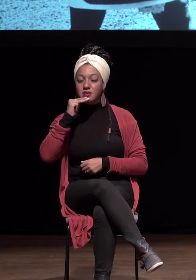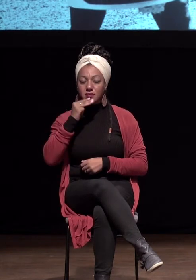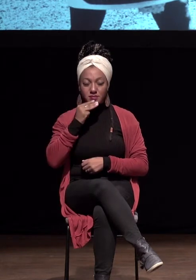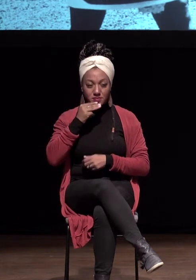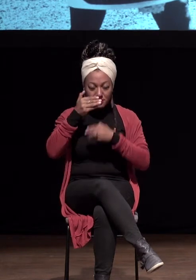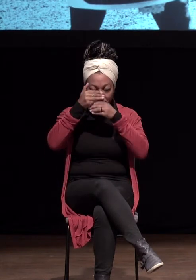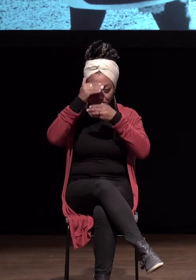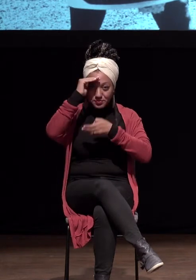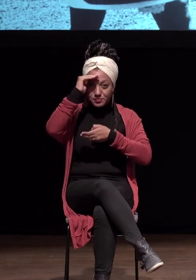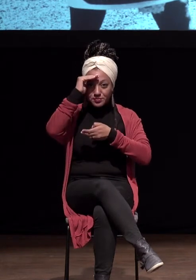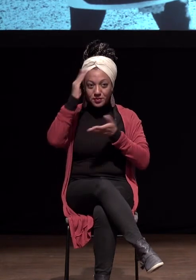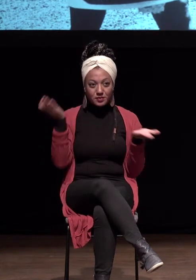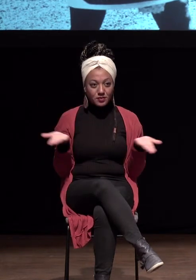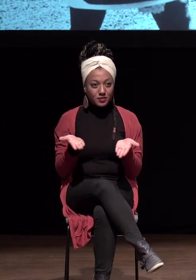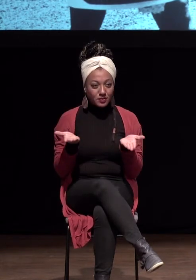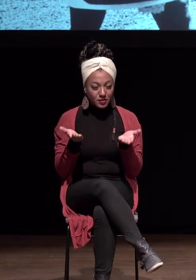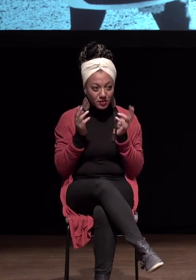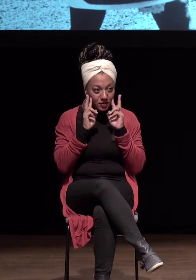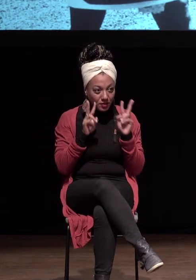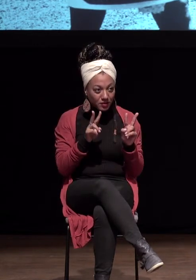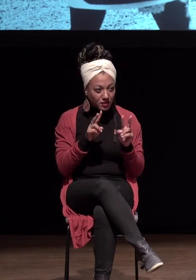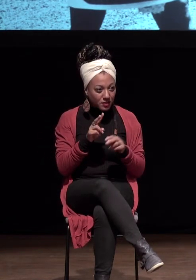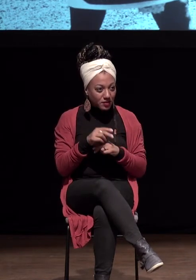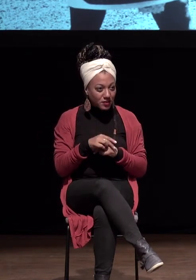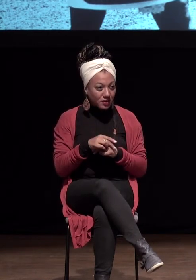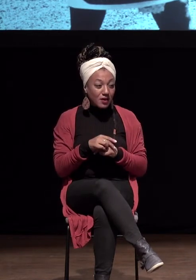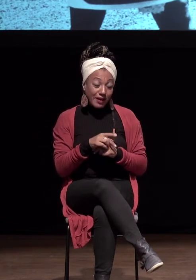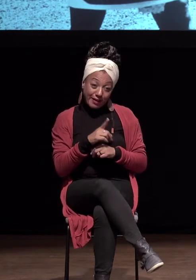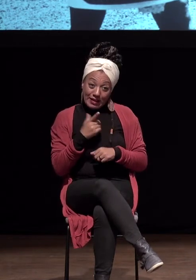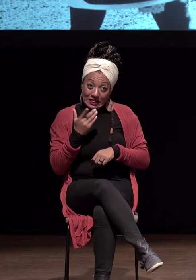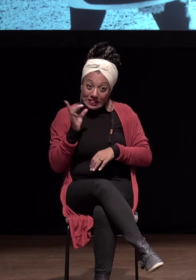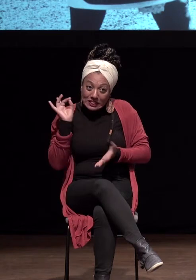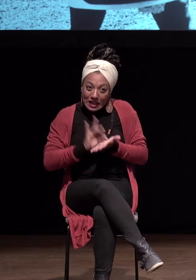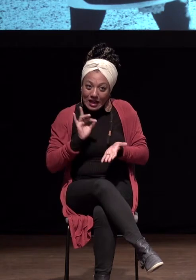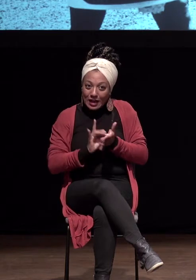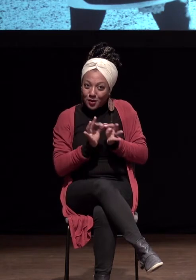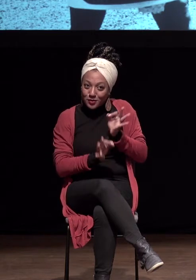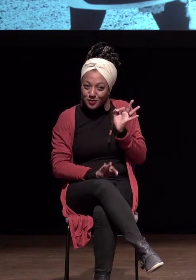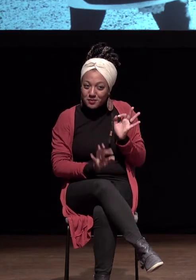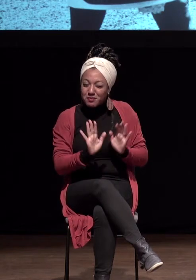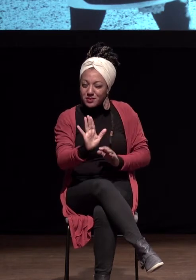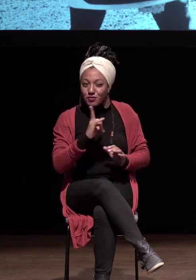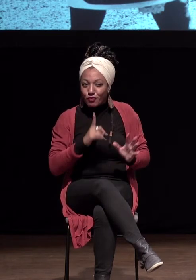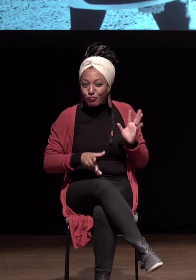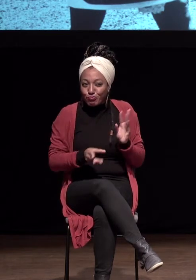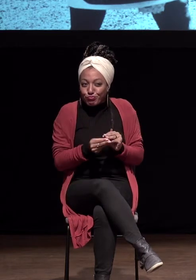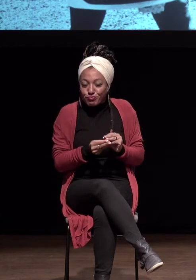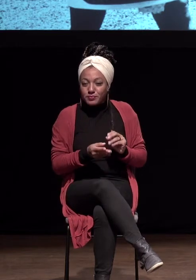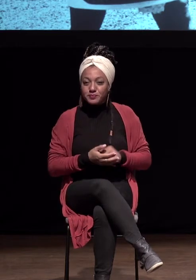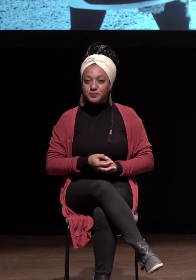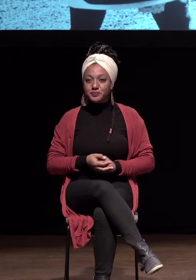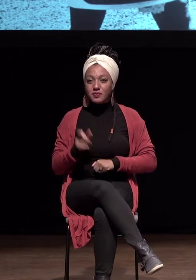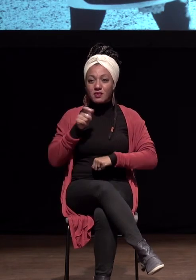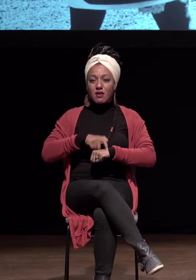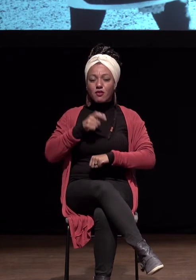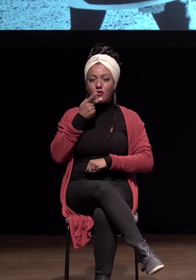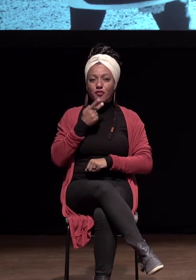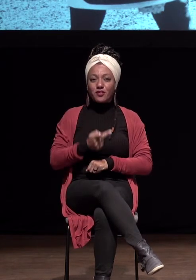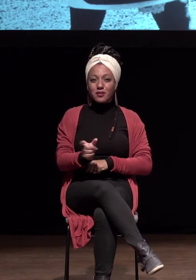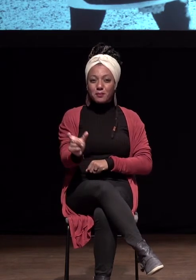Podem abrir os olhos. Demoraria mais tempo, tá bom? Quando eu